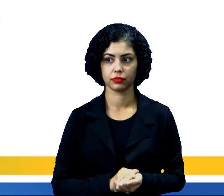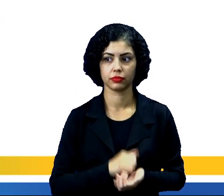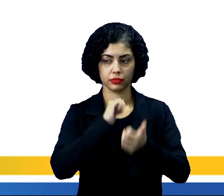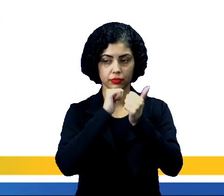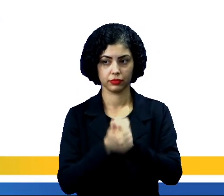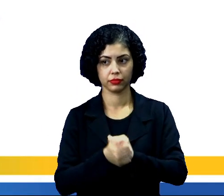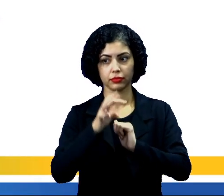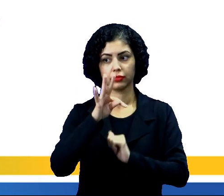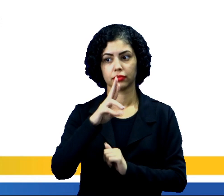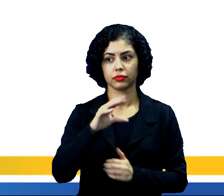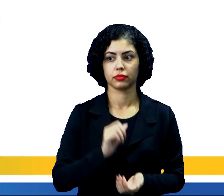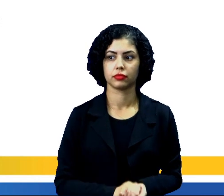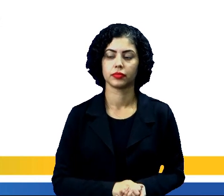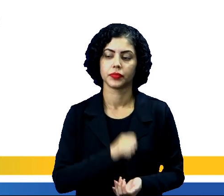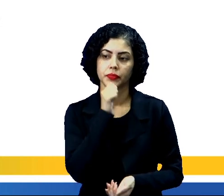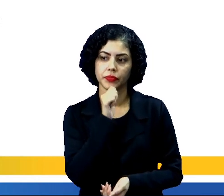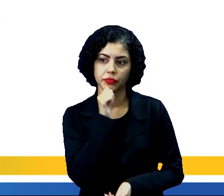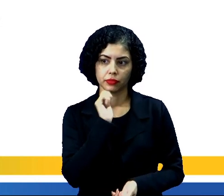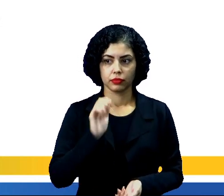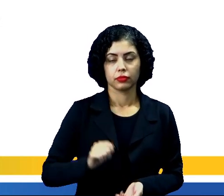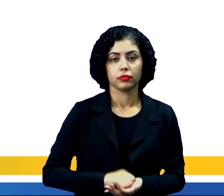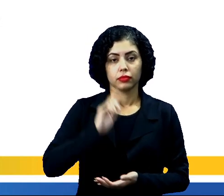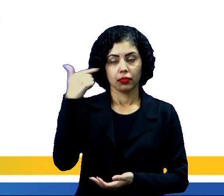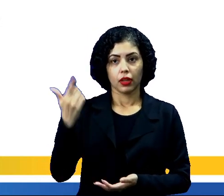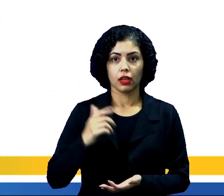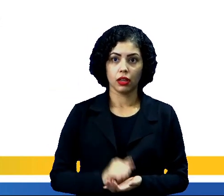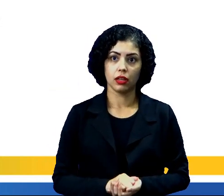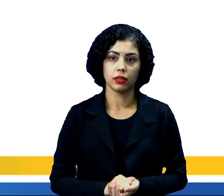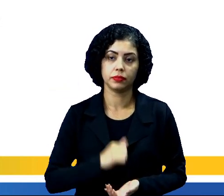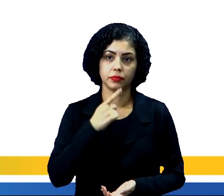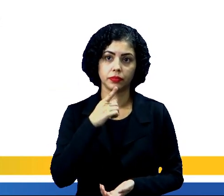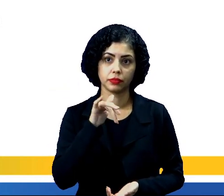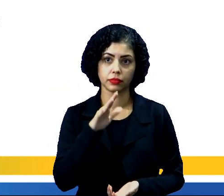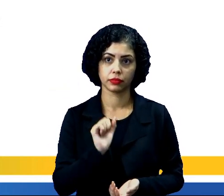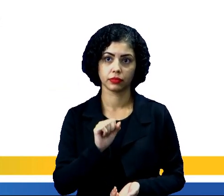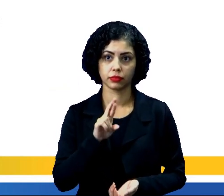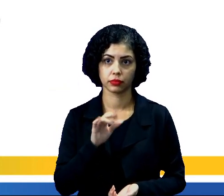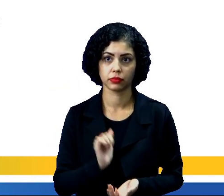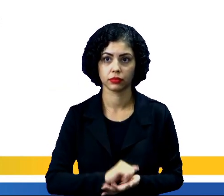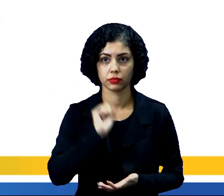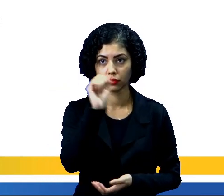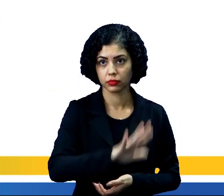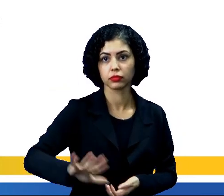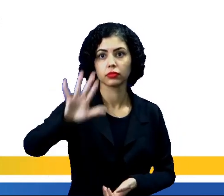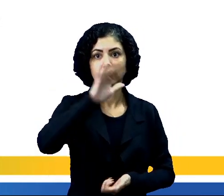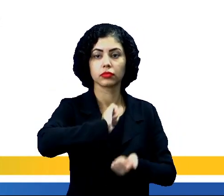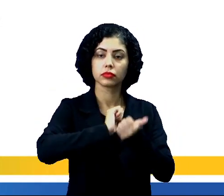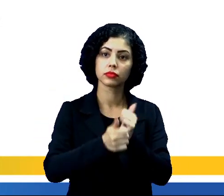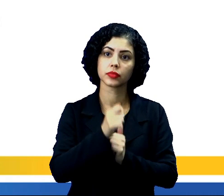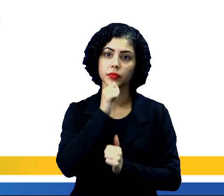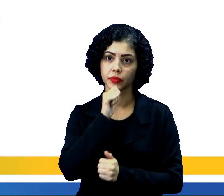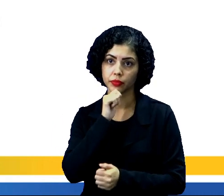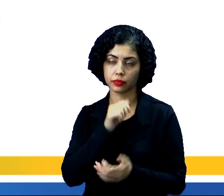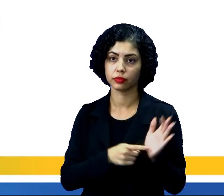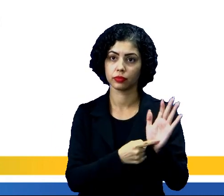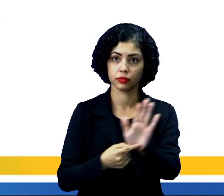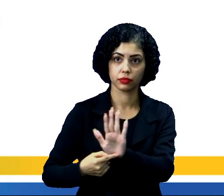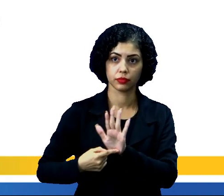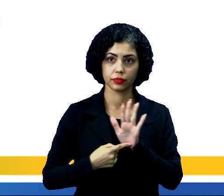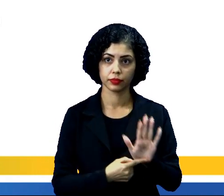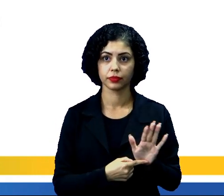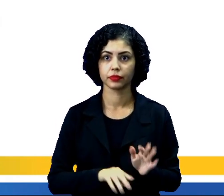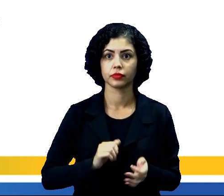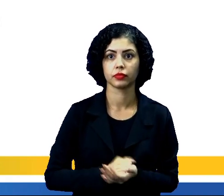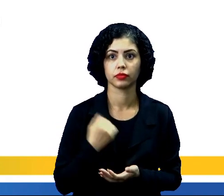né, dos esportes de taco, que além dos outros esportes de taco, tais como plaquita e sinuca, de modo geral, os esportes de taco